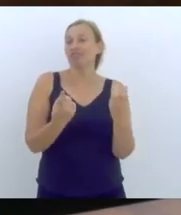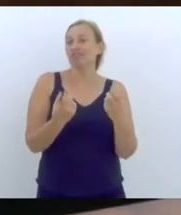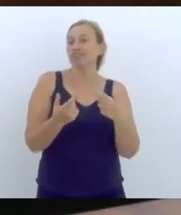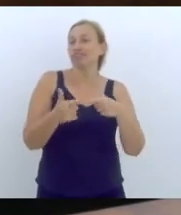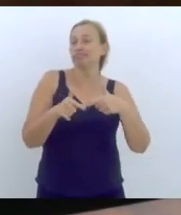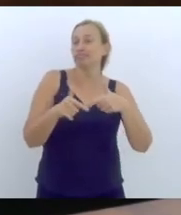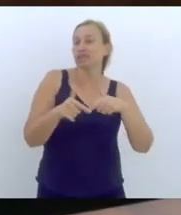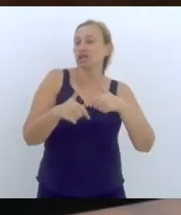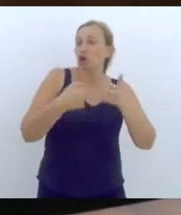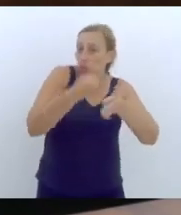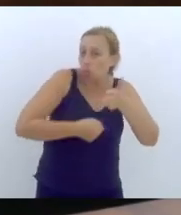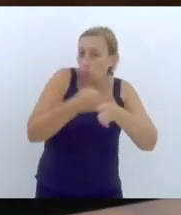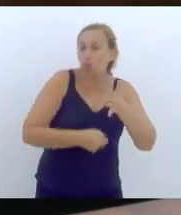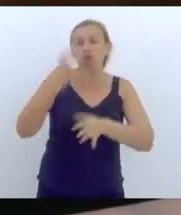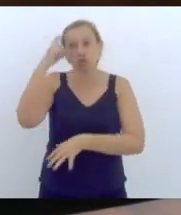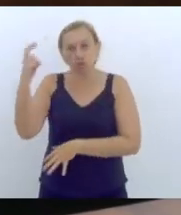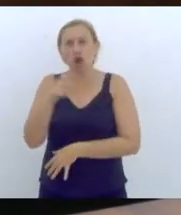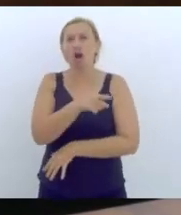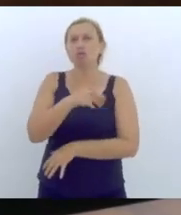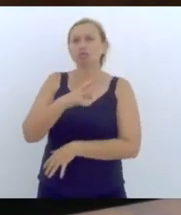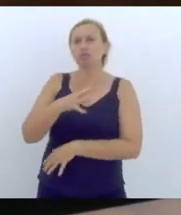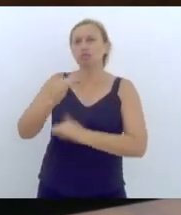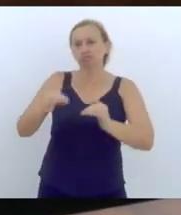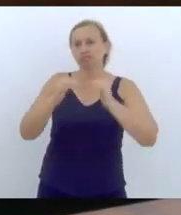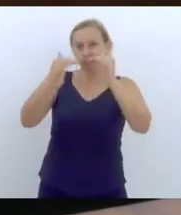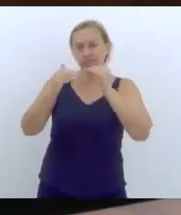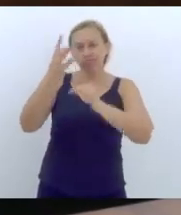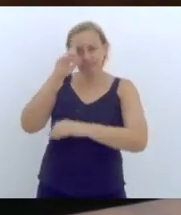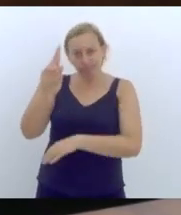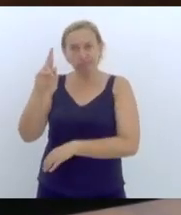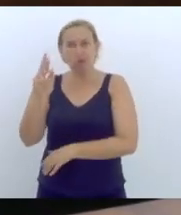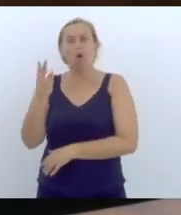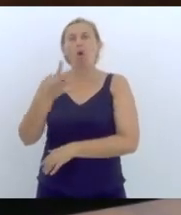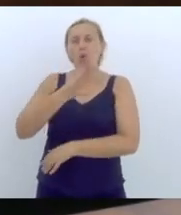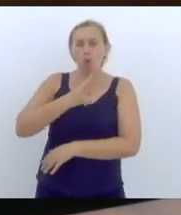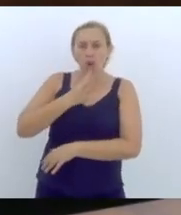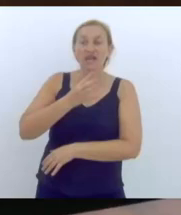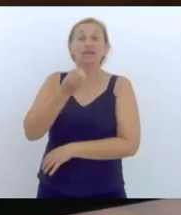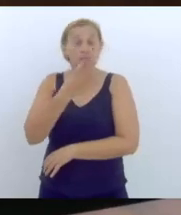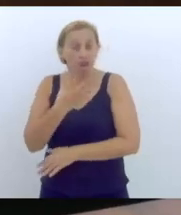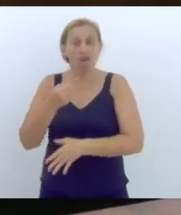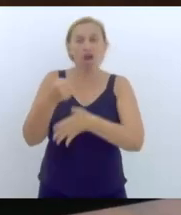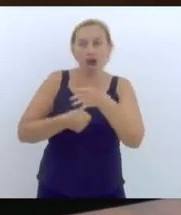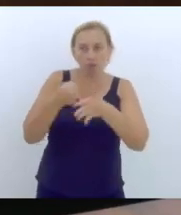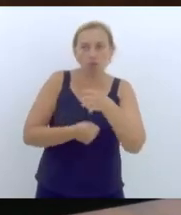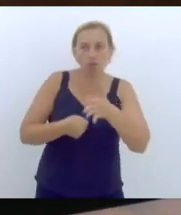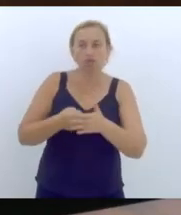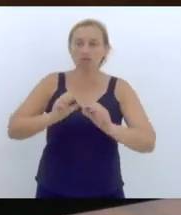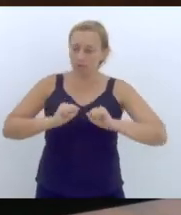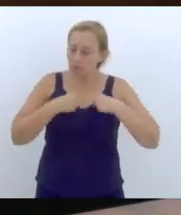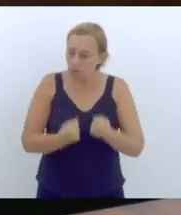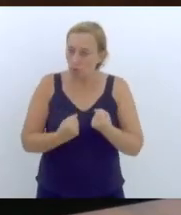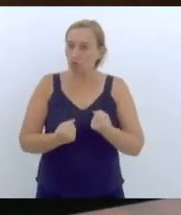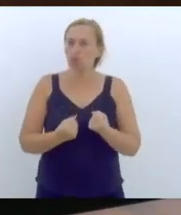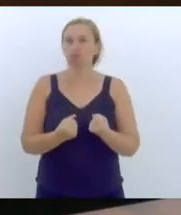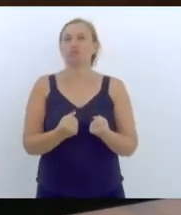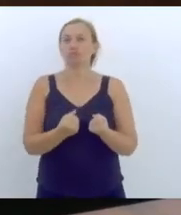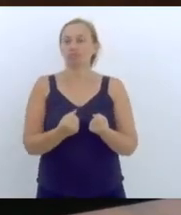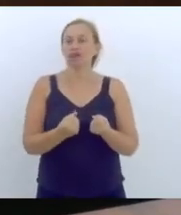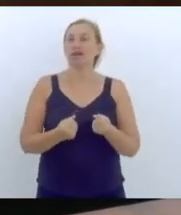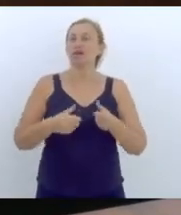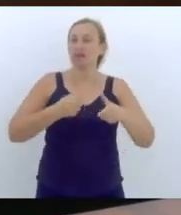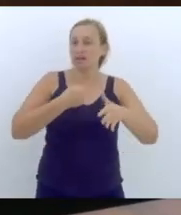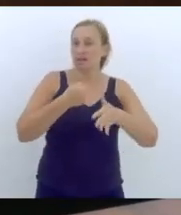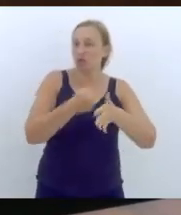Vossa Excelência bem conhece isso, porque se dedica também com denodo e competência a essa